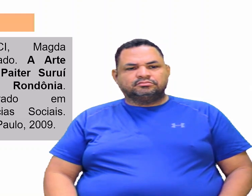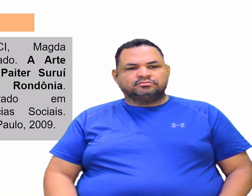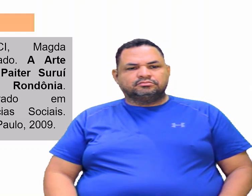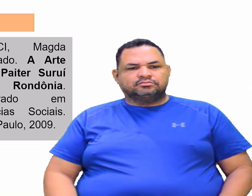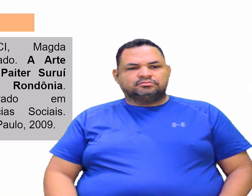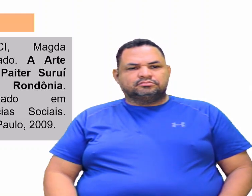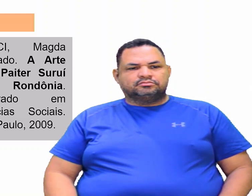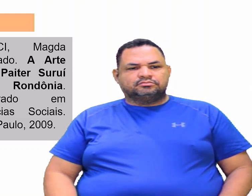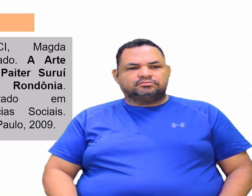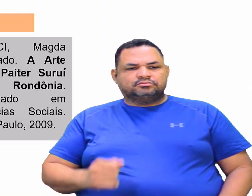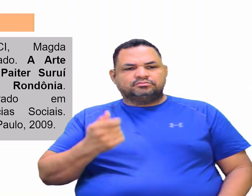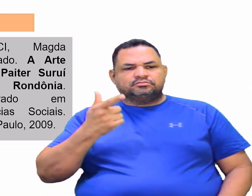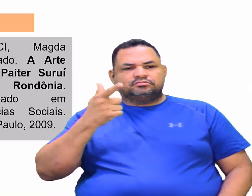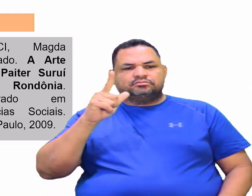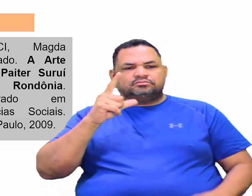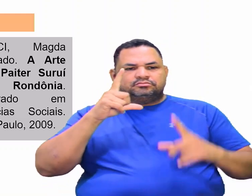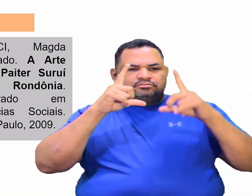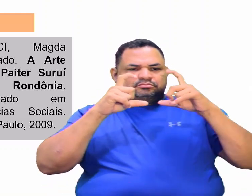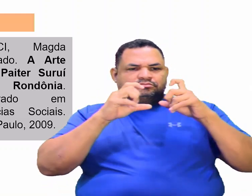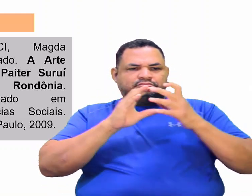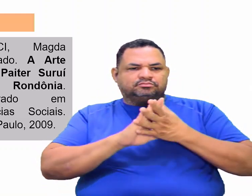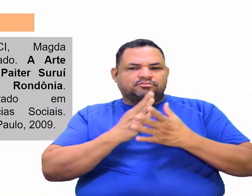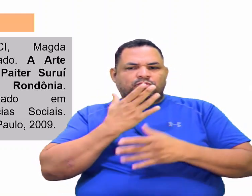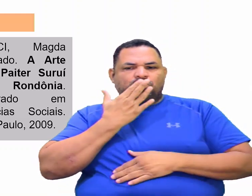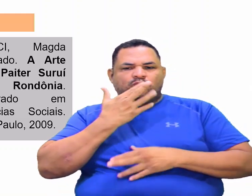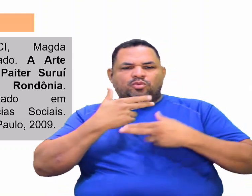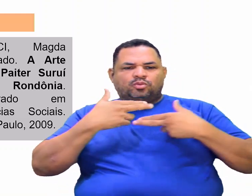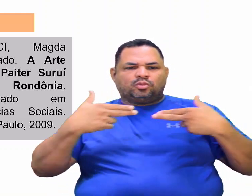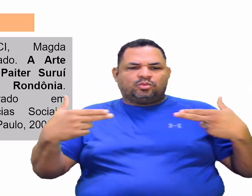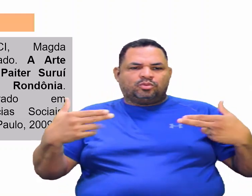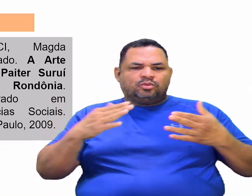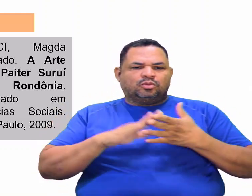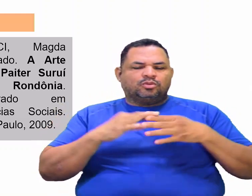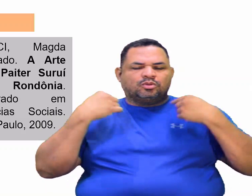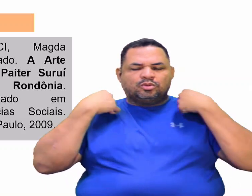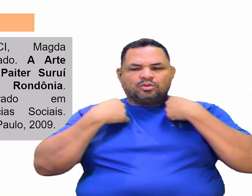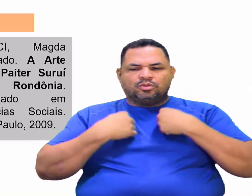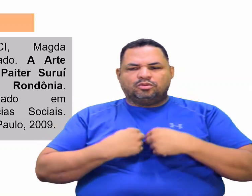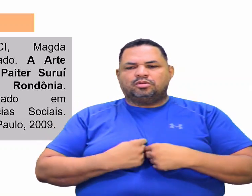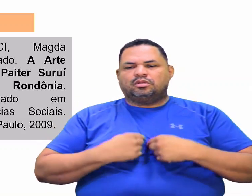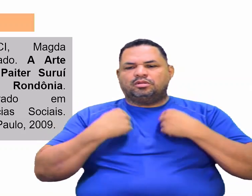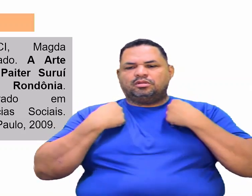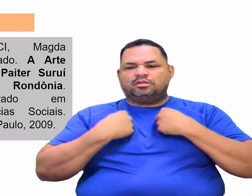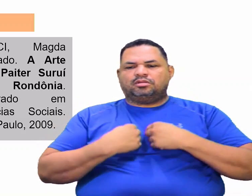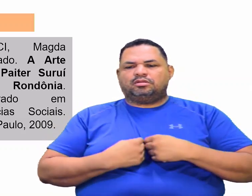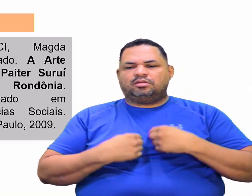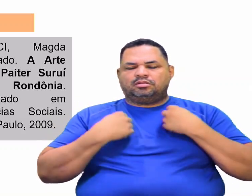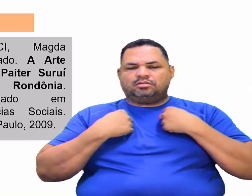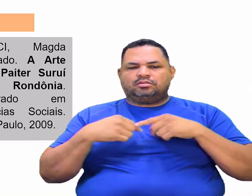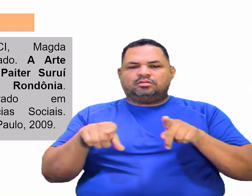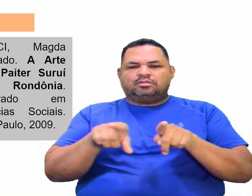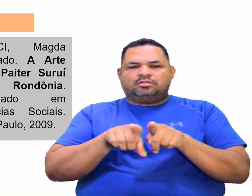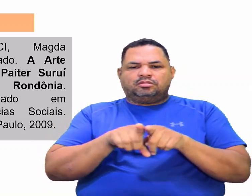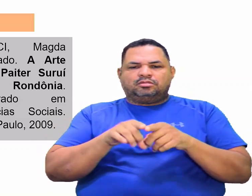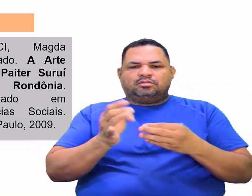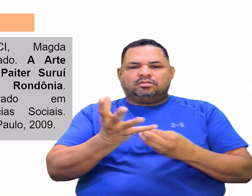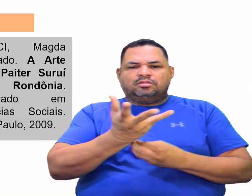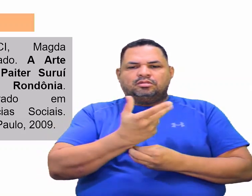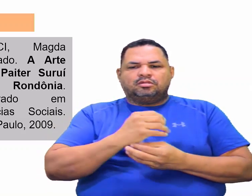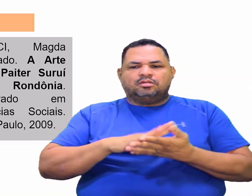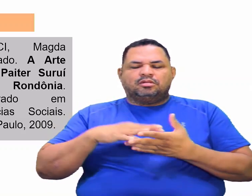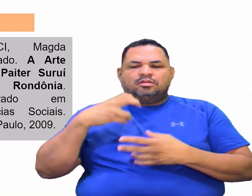outra foto outra representação cores colares né então eh a arte